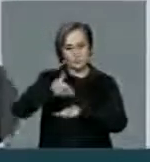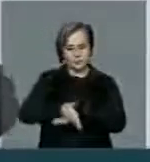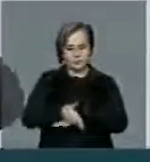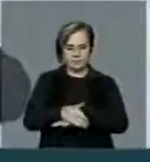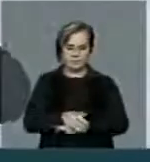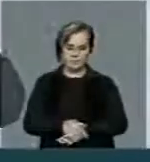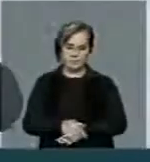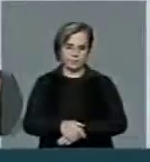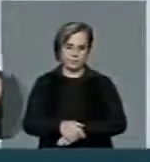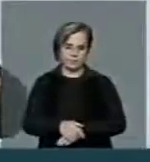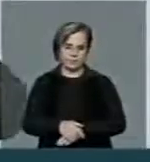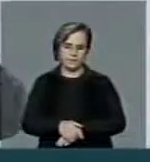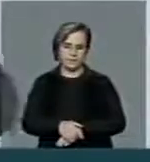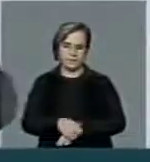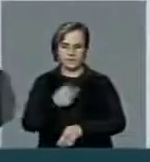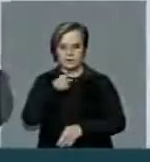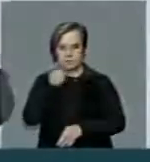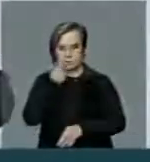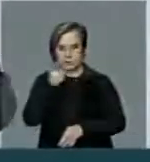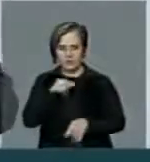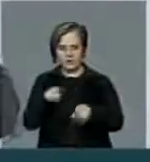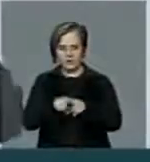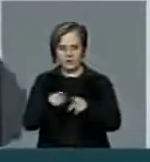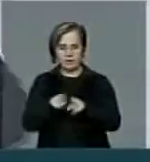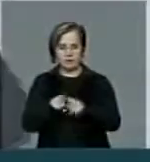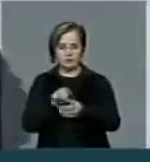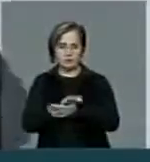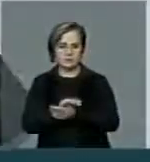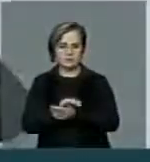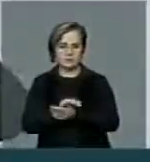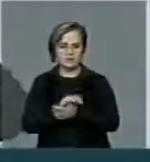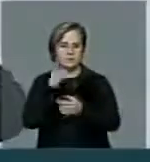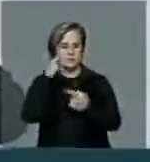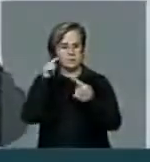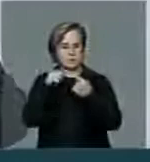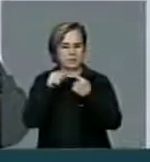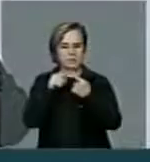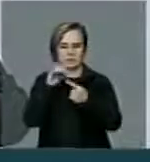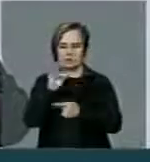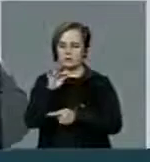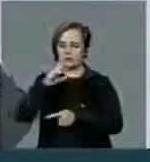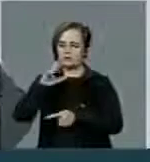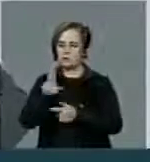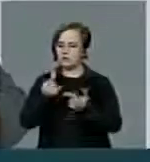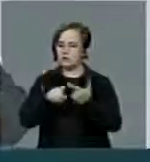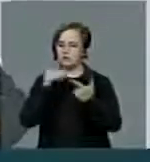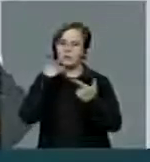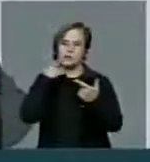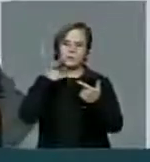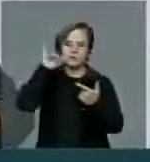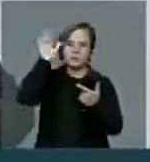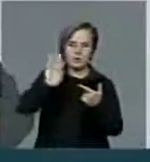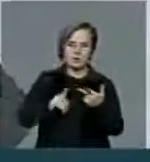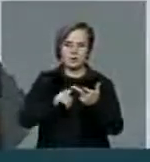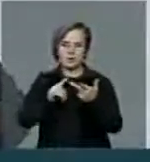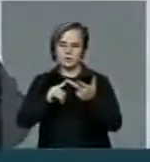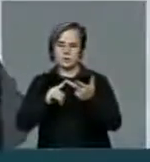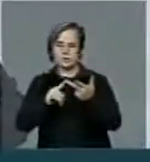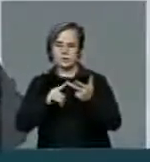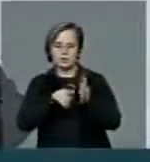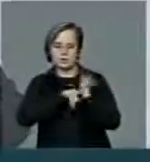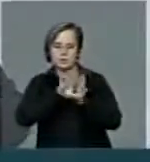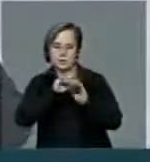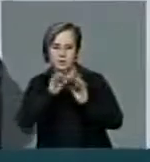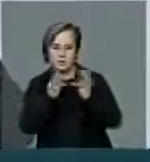isso, estou insistindo, desenvolver, do ponto de vista TCU, Banco do Brasil, Ciência e Tecnologia, Ministério de